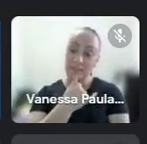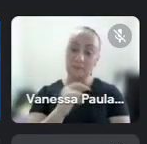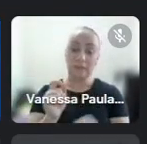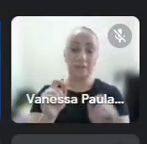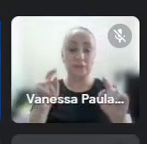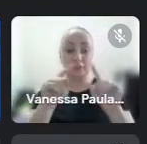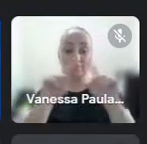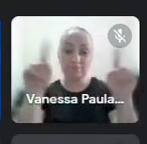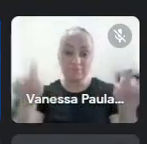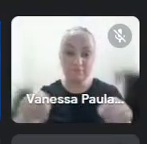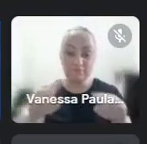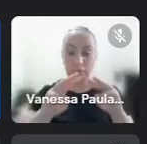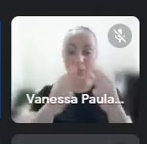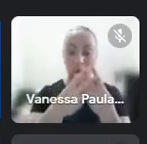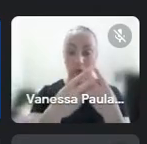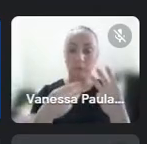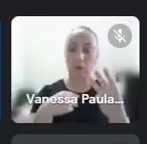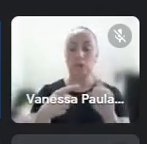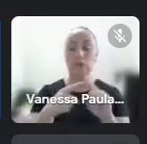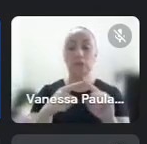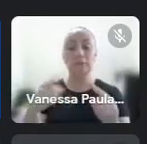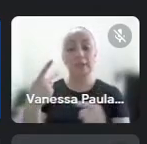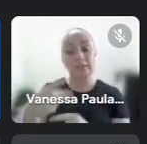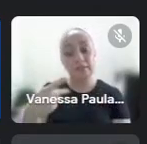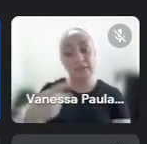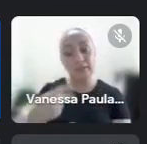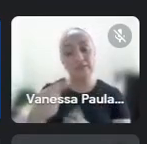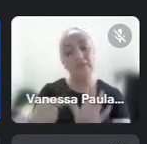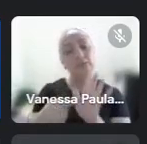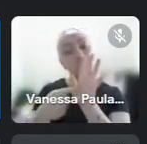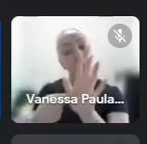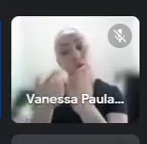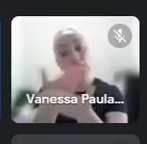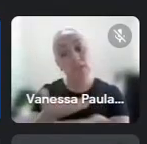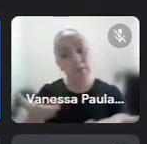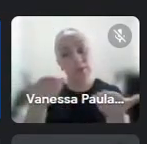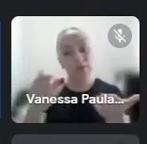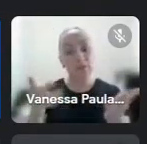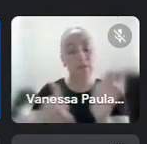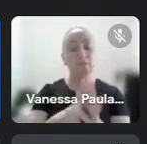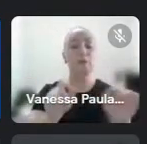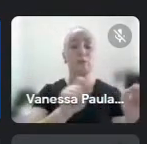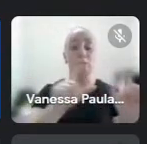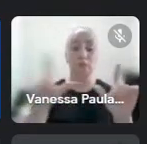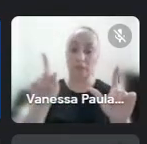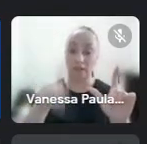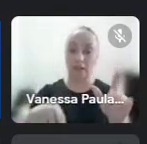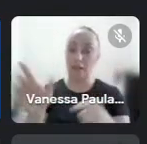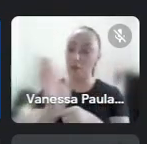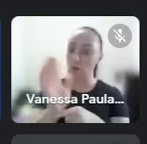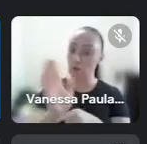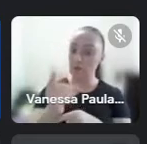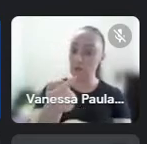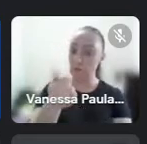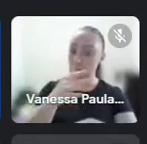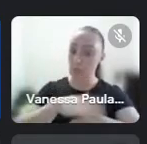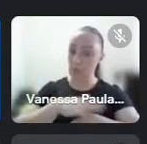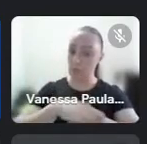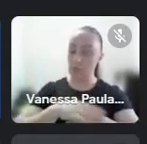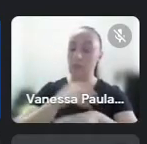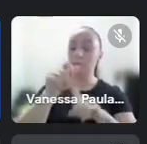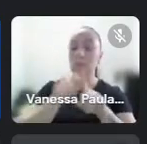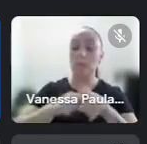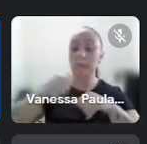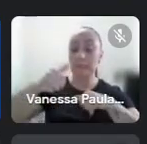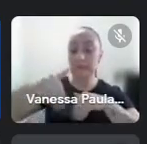PowerPoint, mas aqui eu estou apresentando para vocês o slide, né? Seria um vídeo recente, agora de setembro, em que